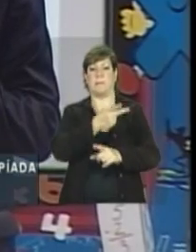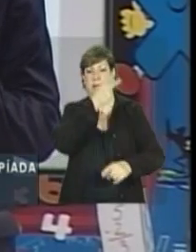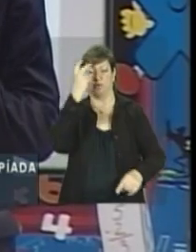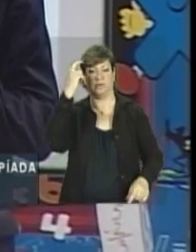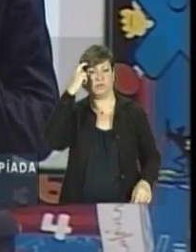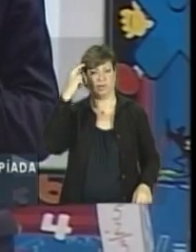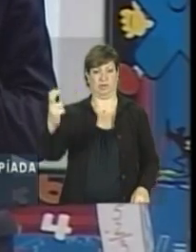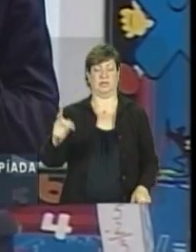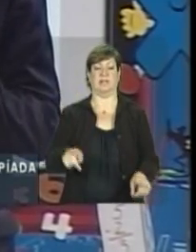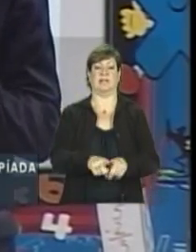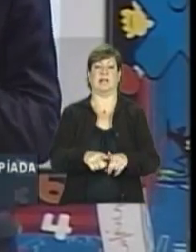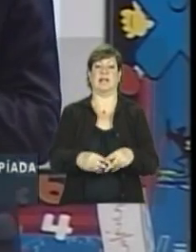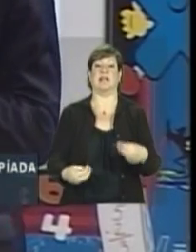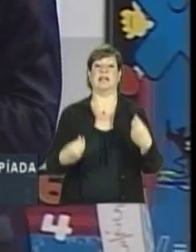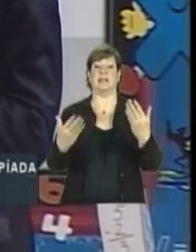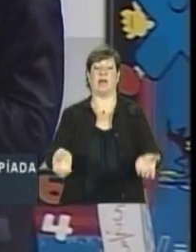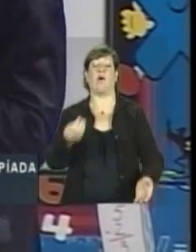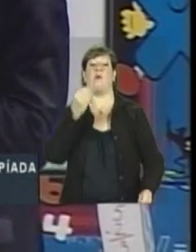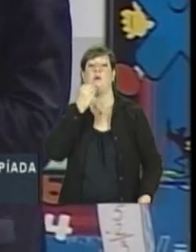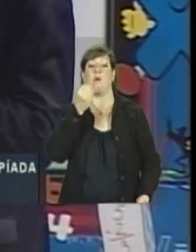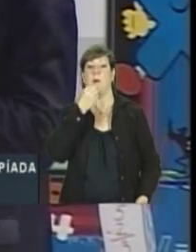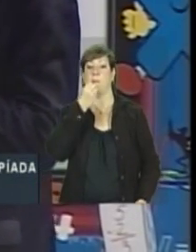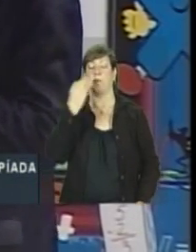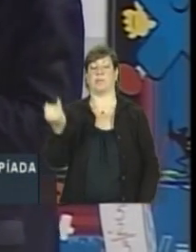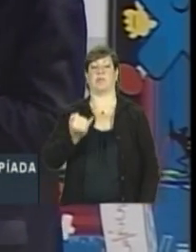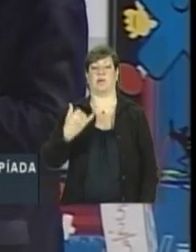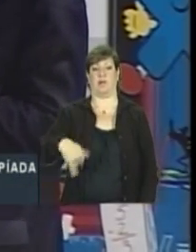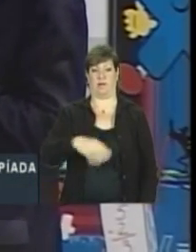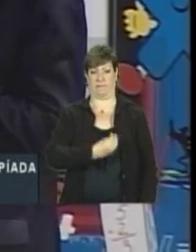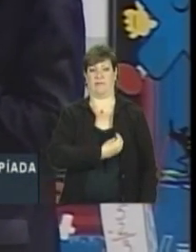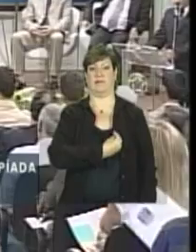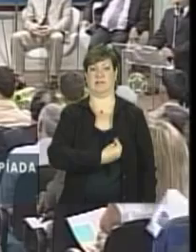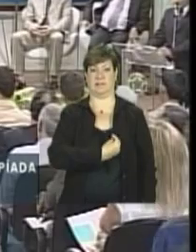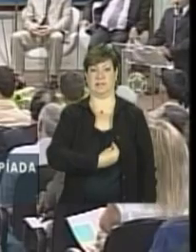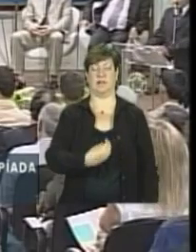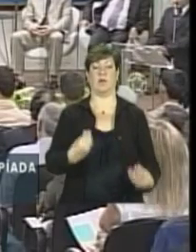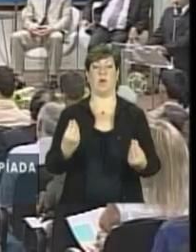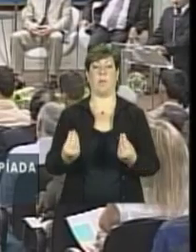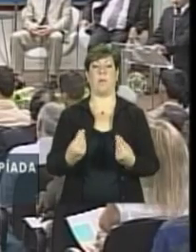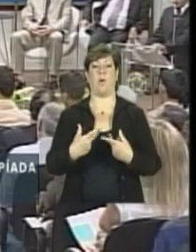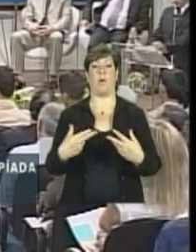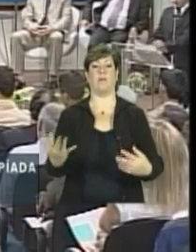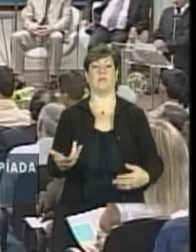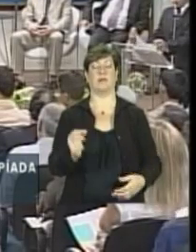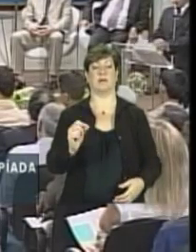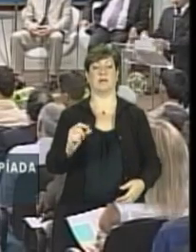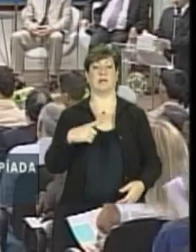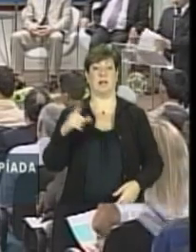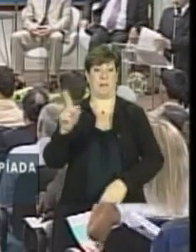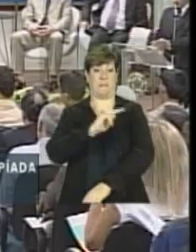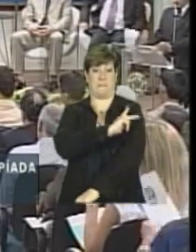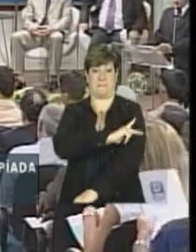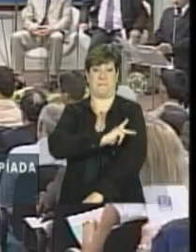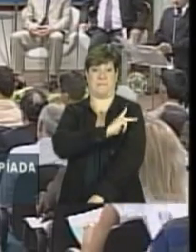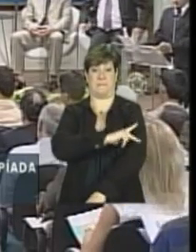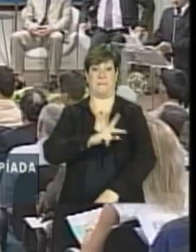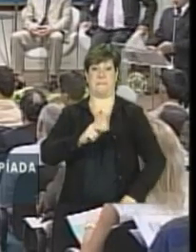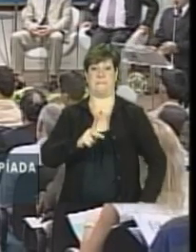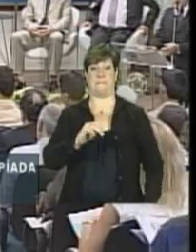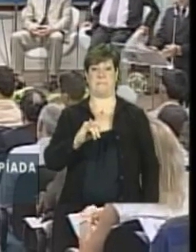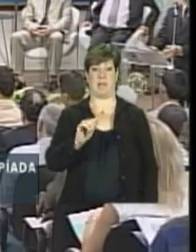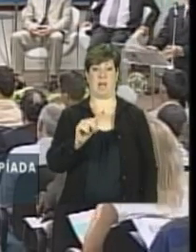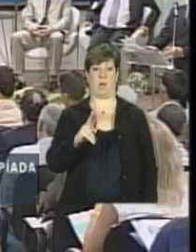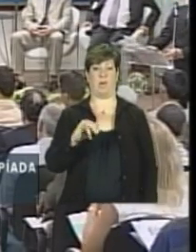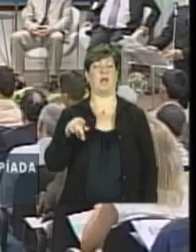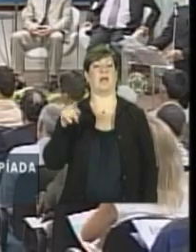vida. E a gente descobre, né, coisas fantásticas, como foi dito aqui, do Piauí. Por sinal, o Piauí é o estado